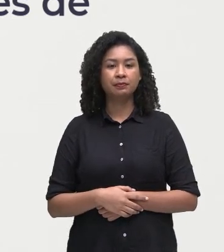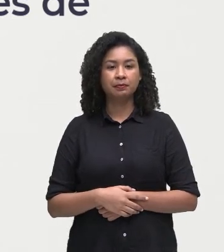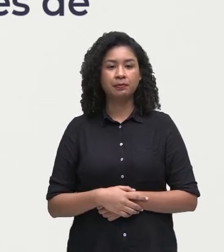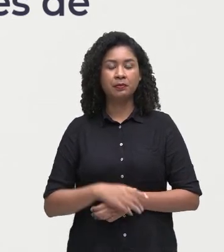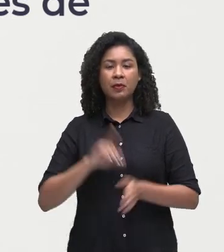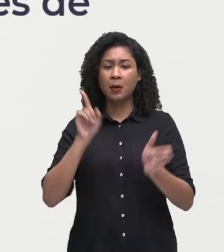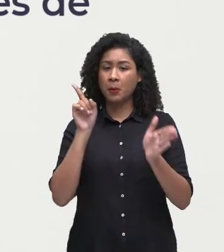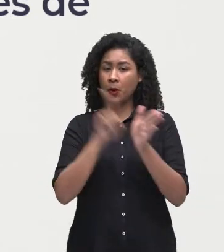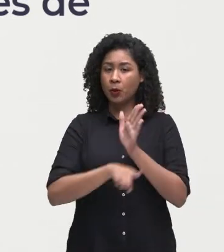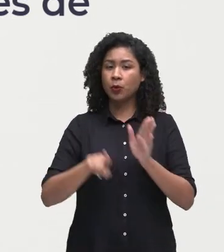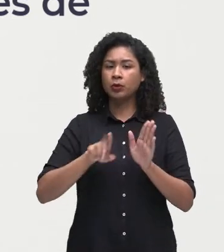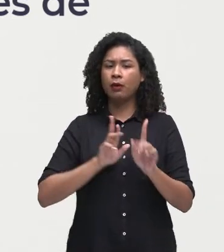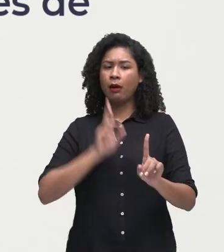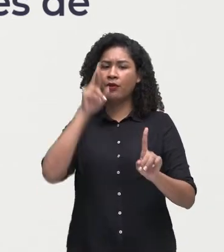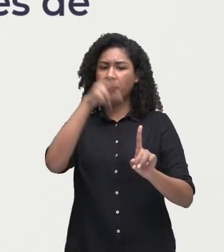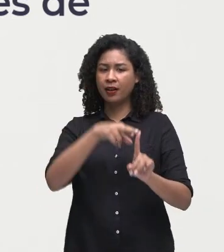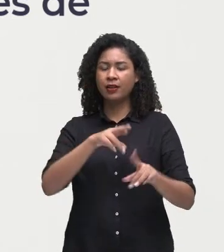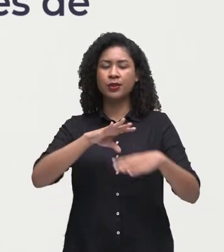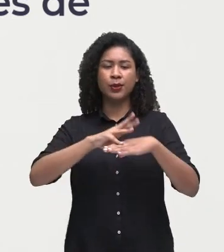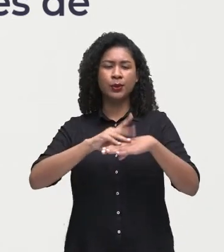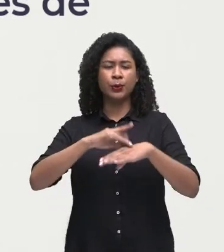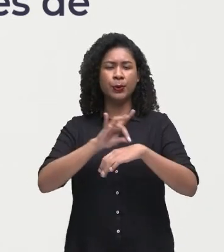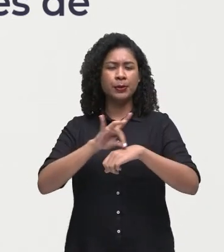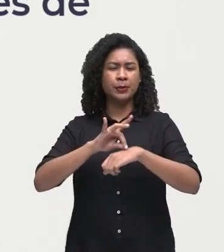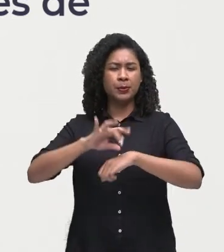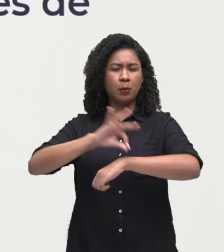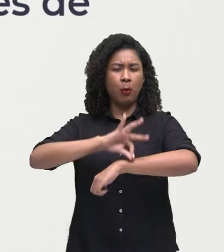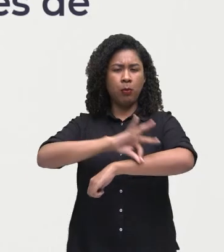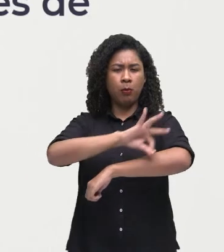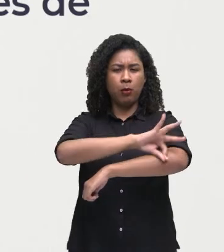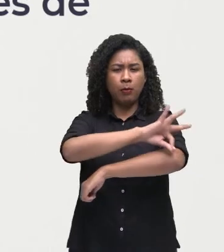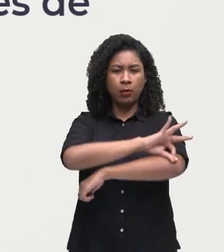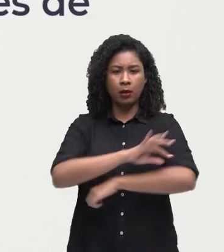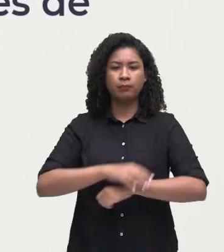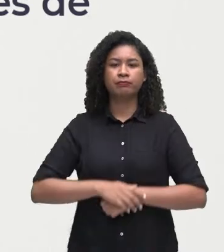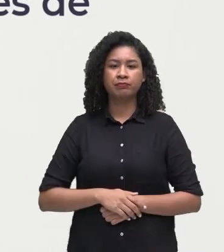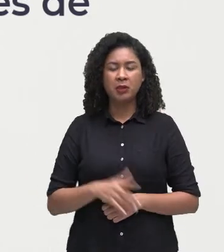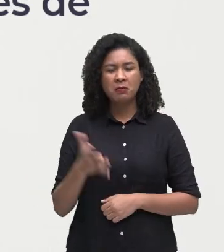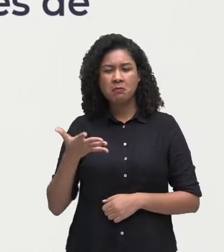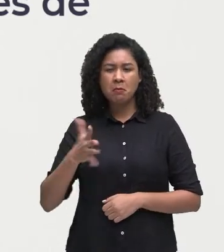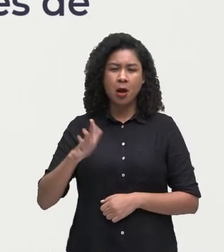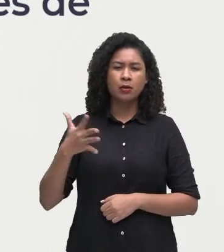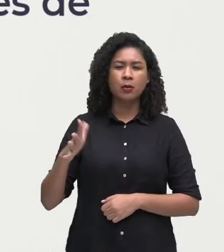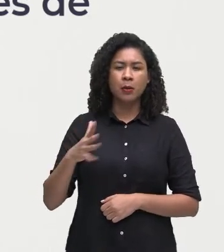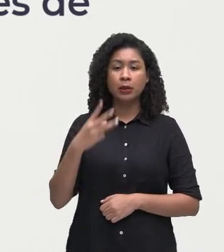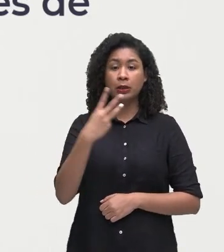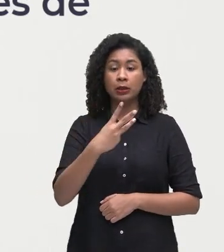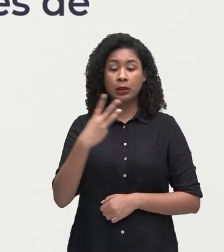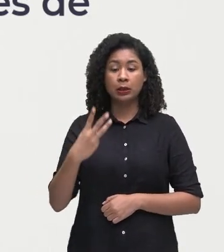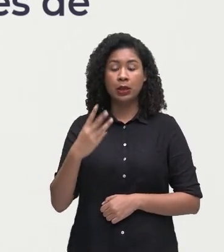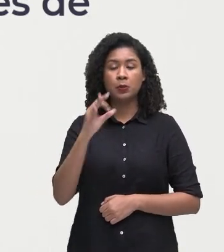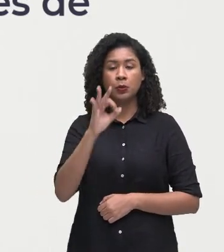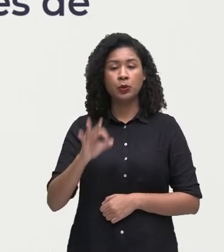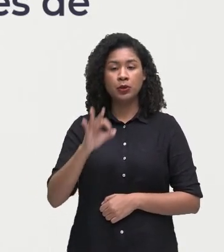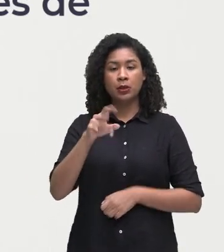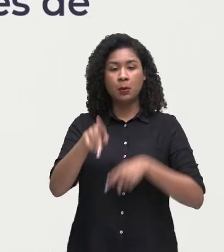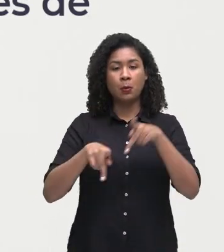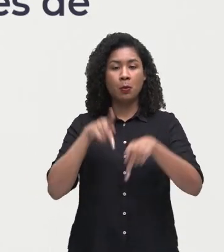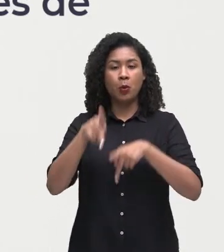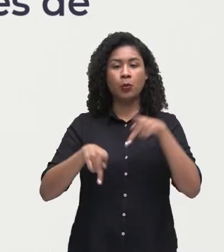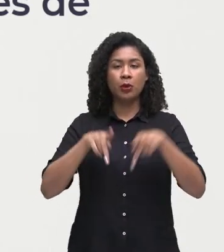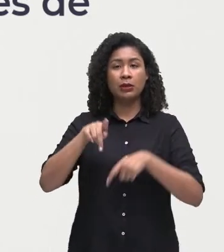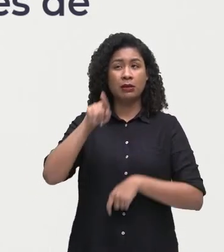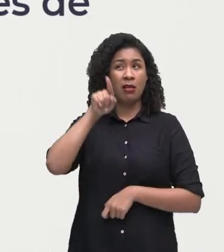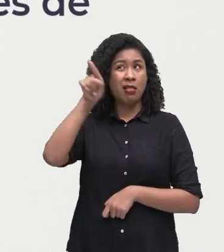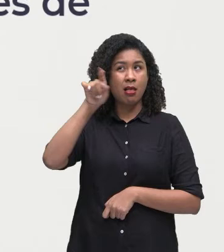à peste negra, que dizimou mais ou menos 33% da população europeia no